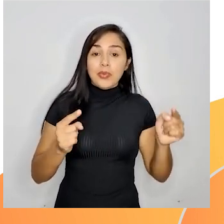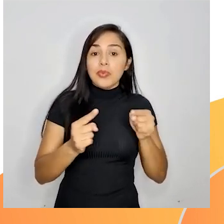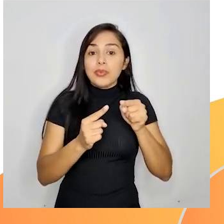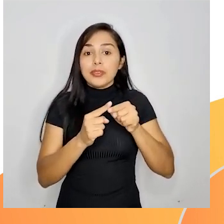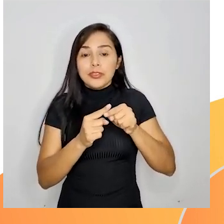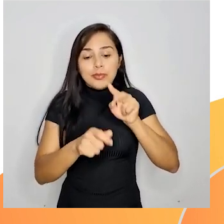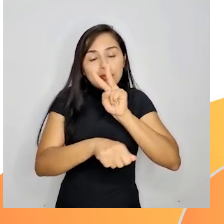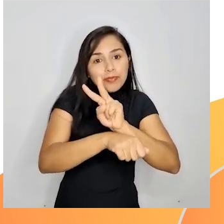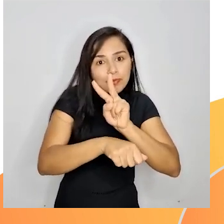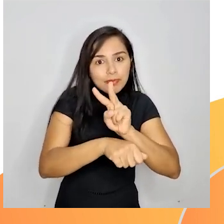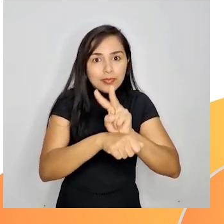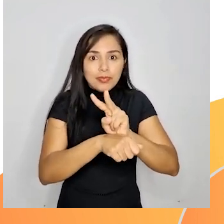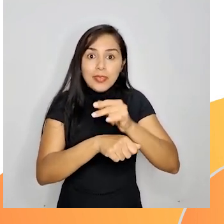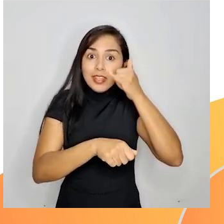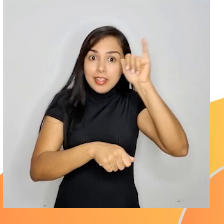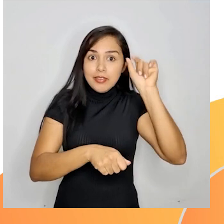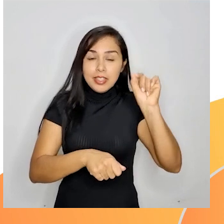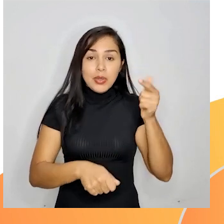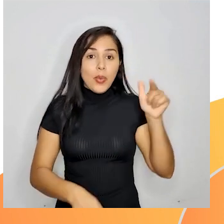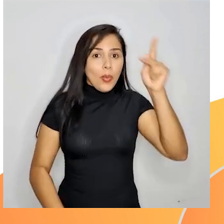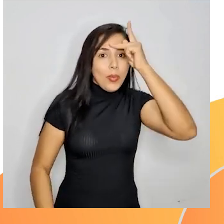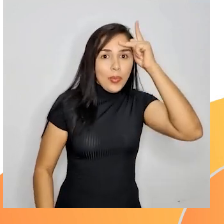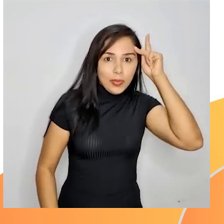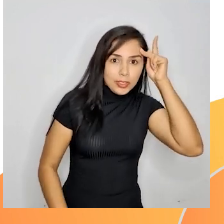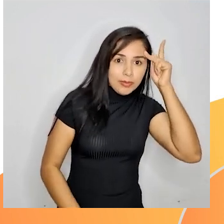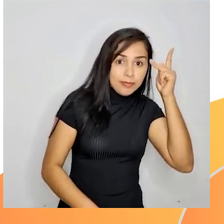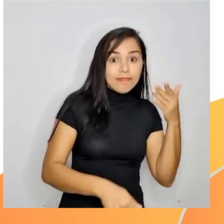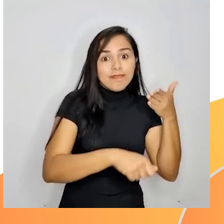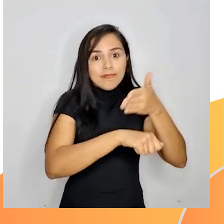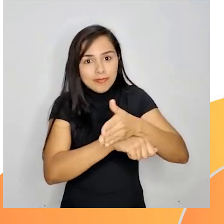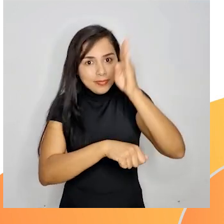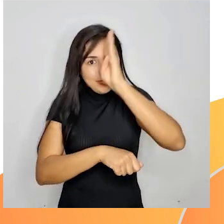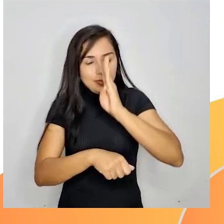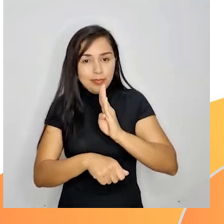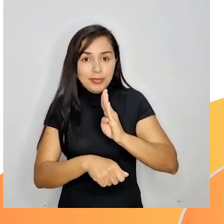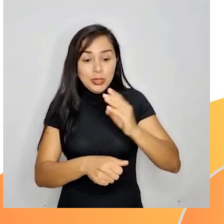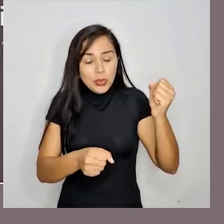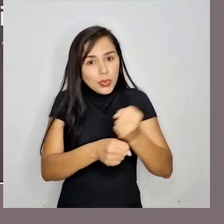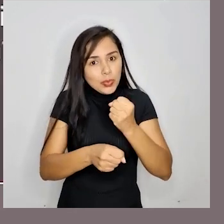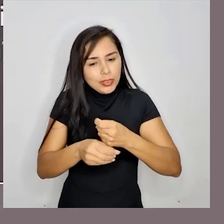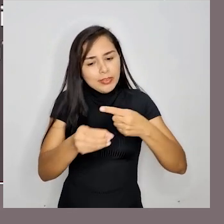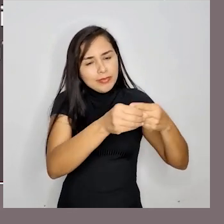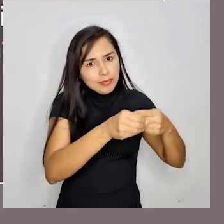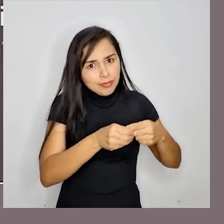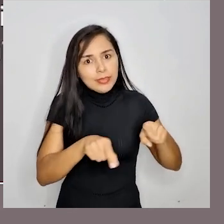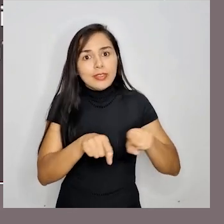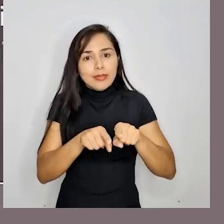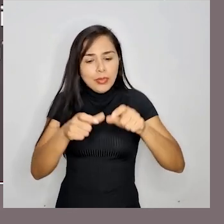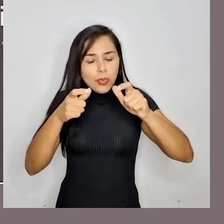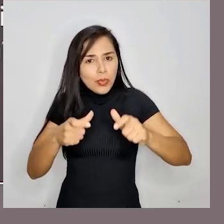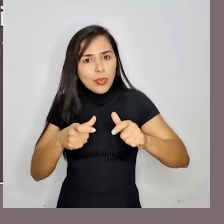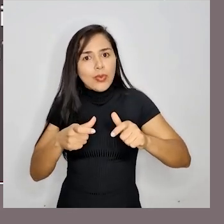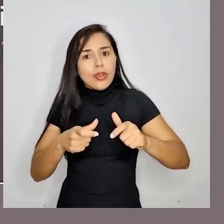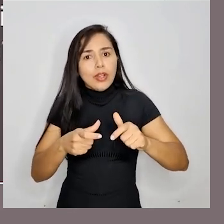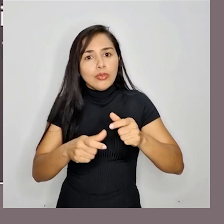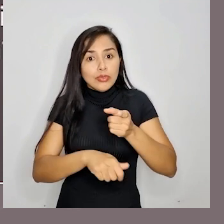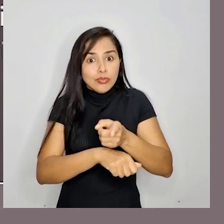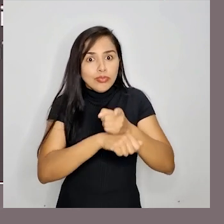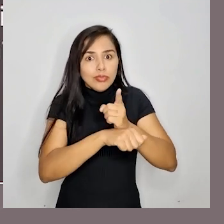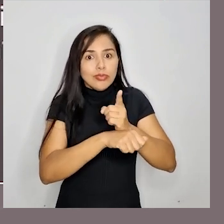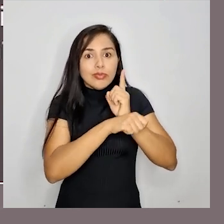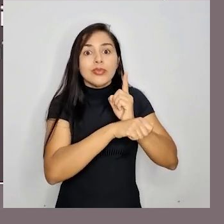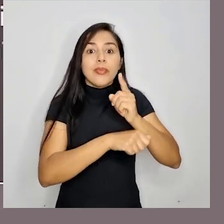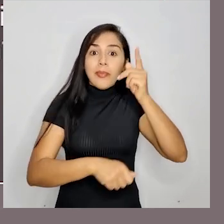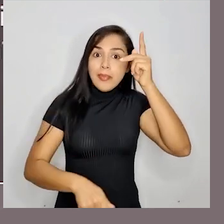construíam fortes, que eram espaços onde eles iam se defender de invasores, tá bom? Então